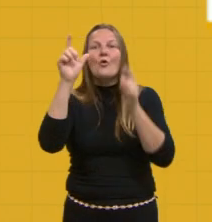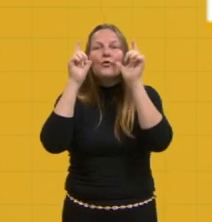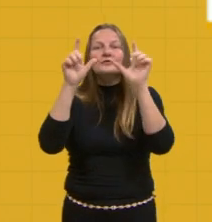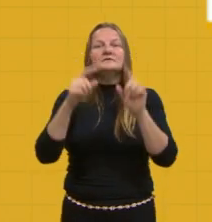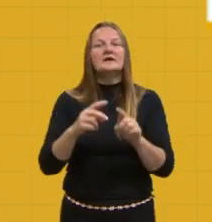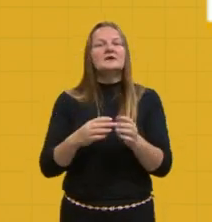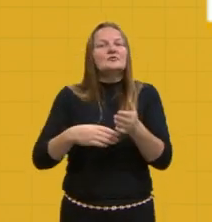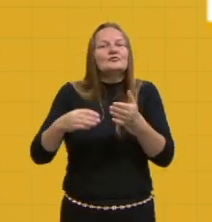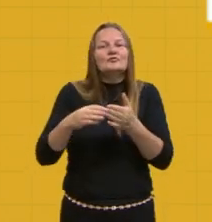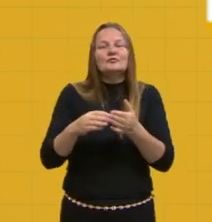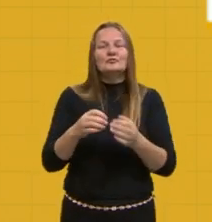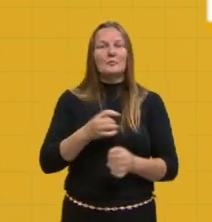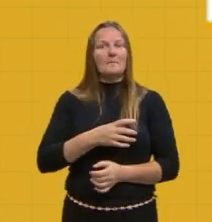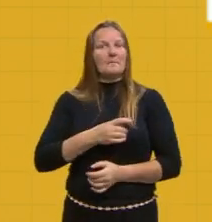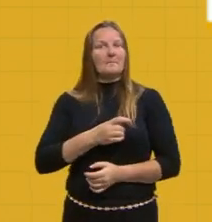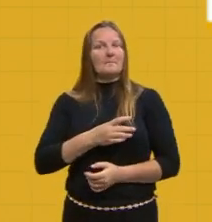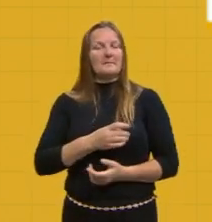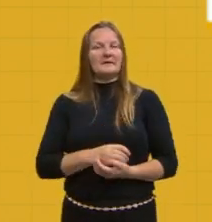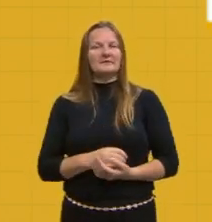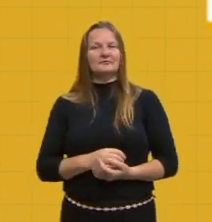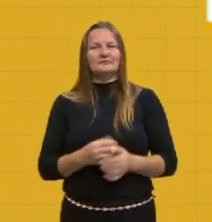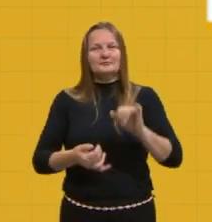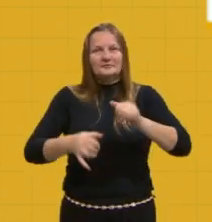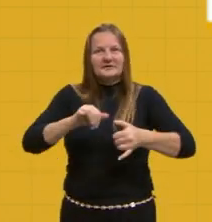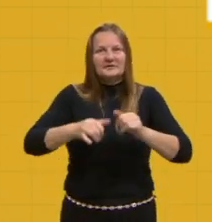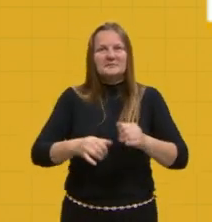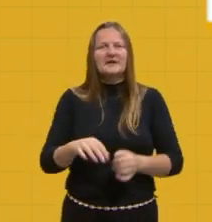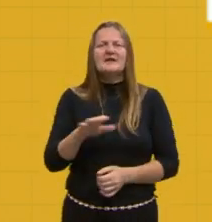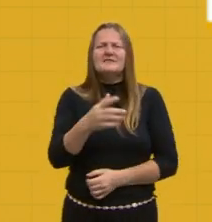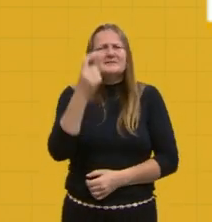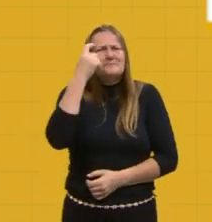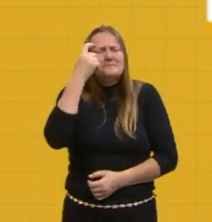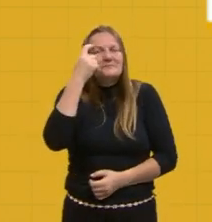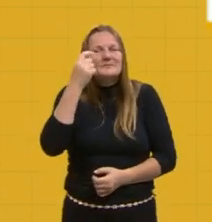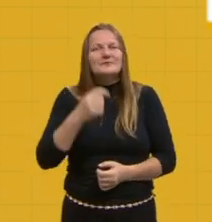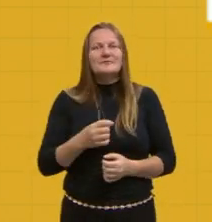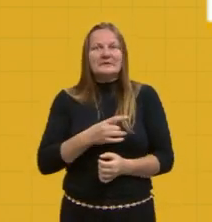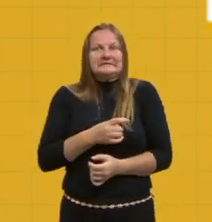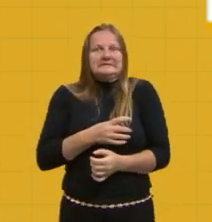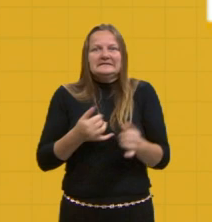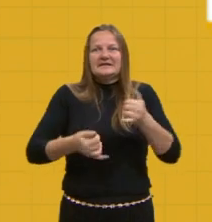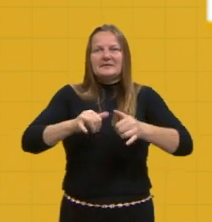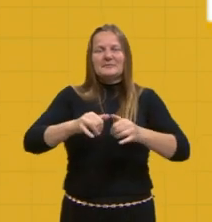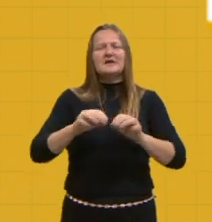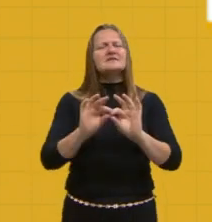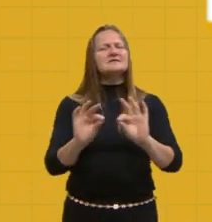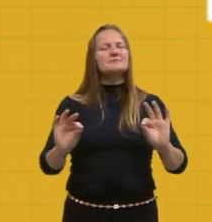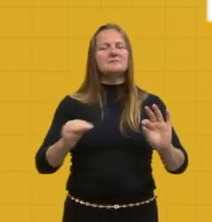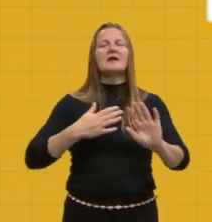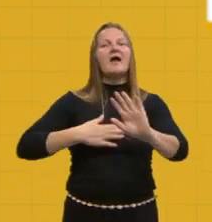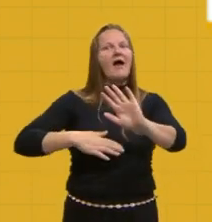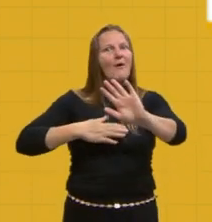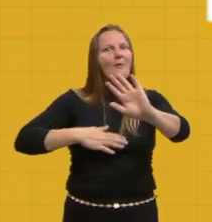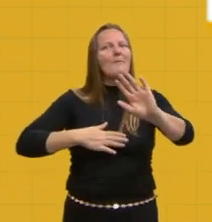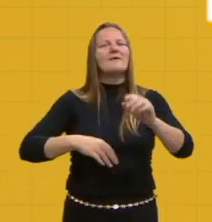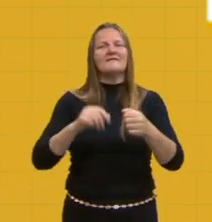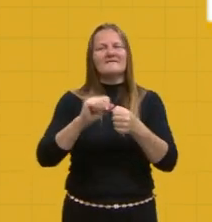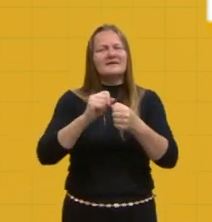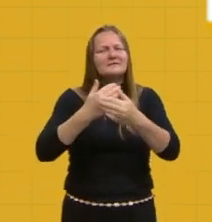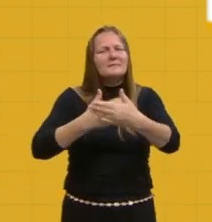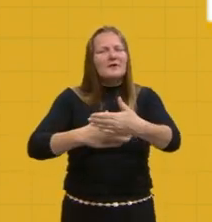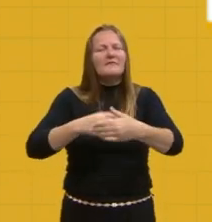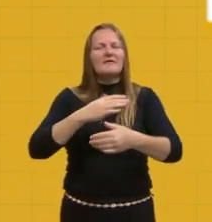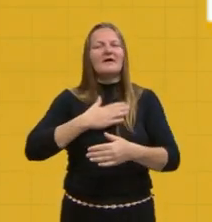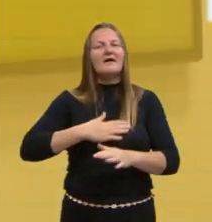um pouquinho do medo das questões de química né porque muitas vezes a questão a questão é super simples mas o enunciado que traz